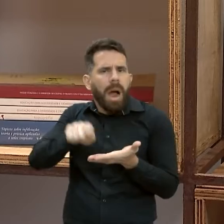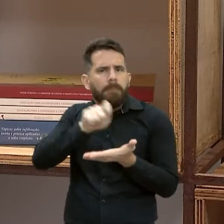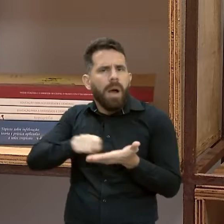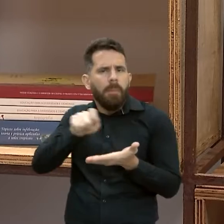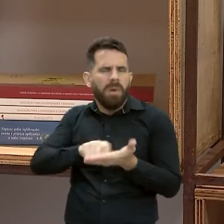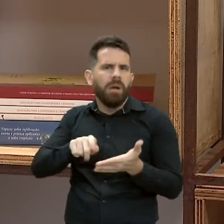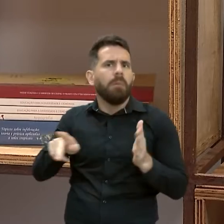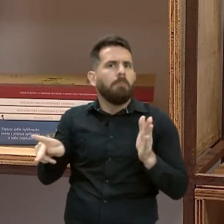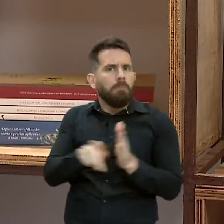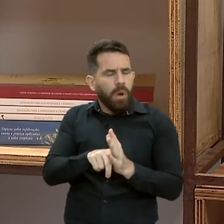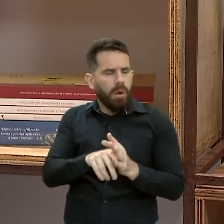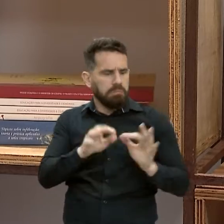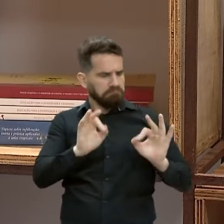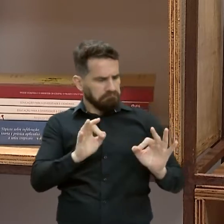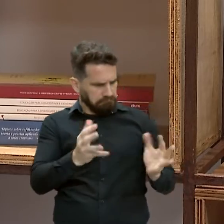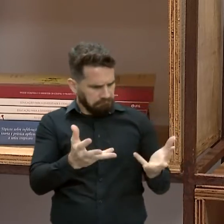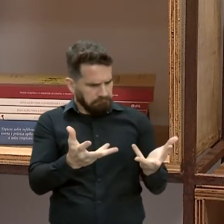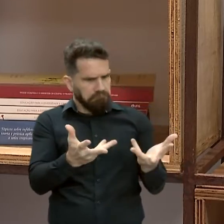escrita